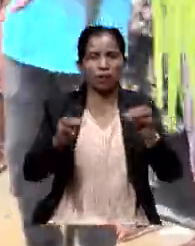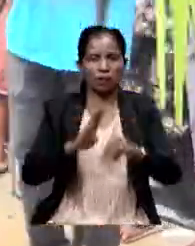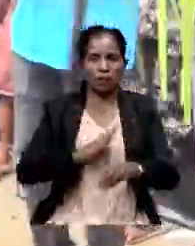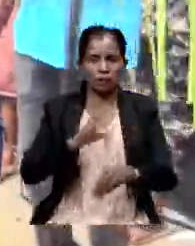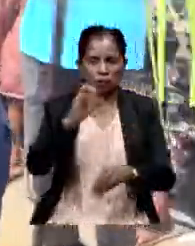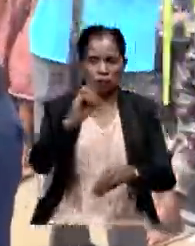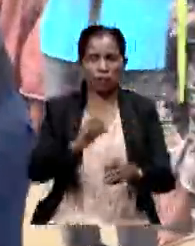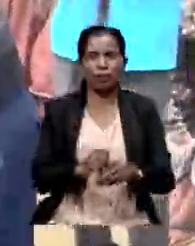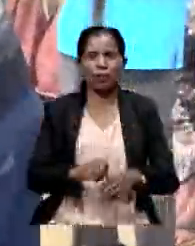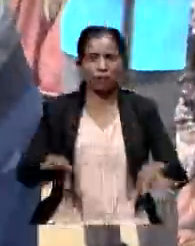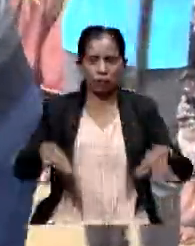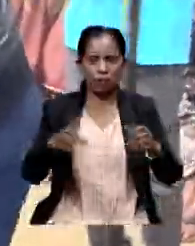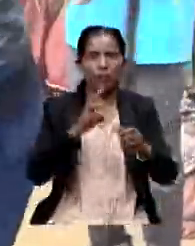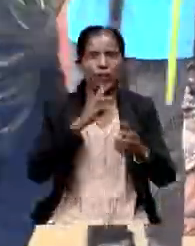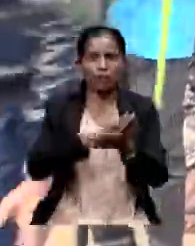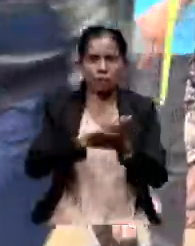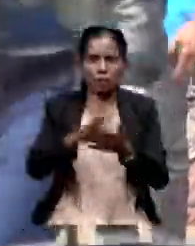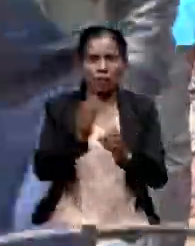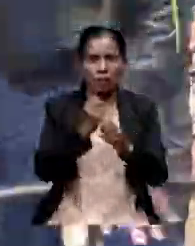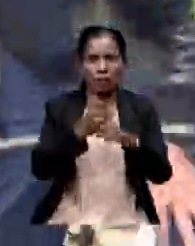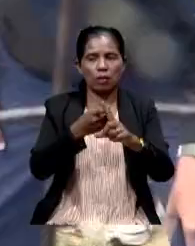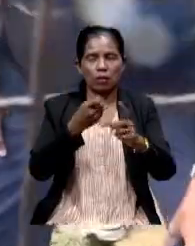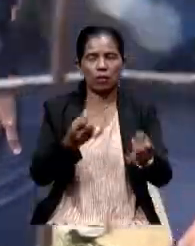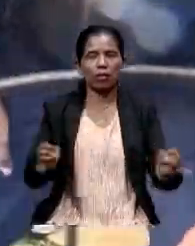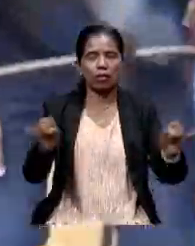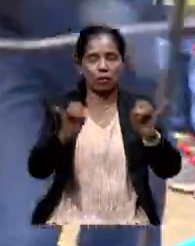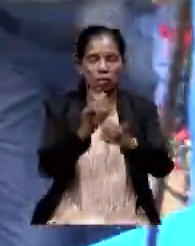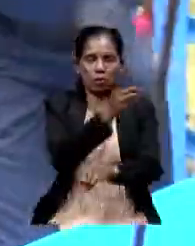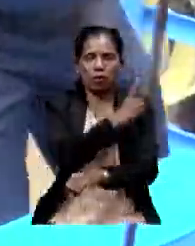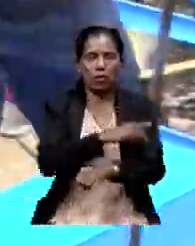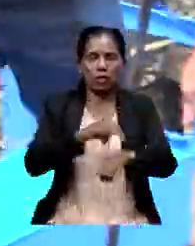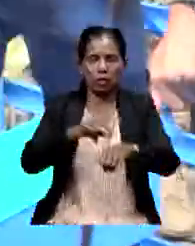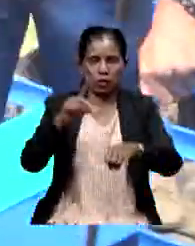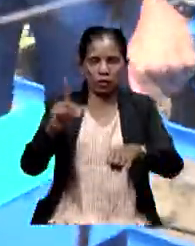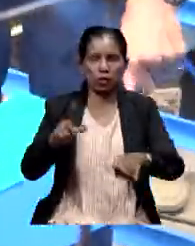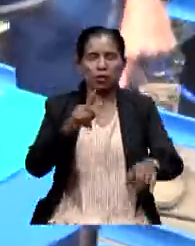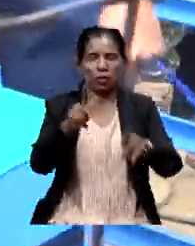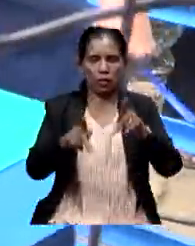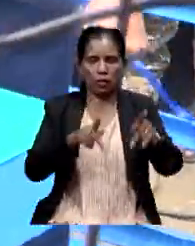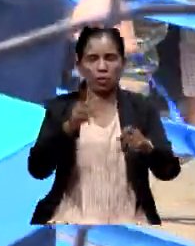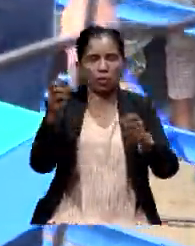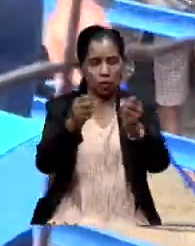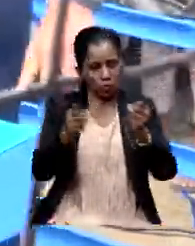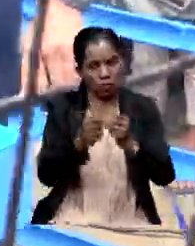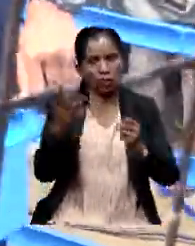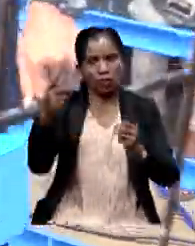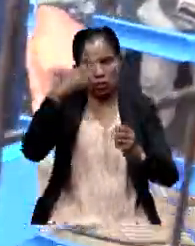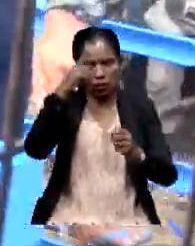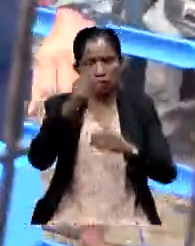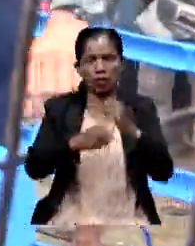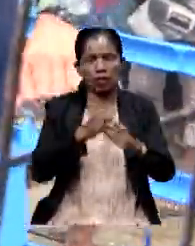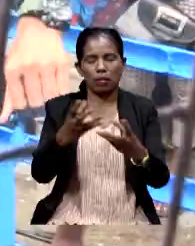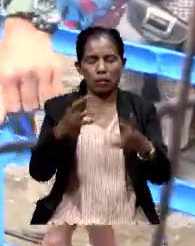Bobonaro. Sistema BEMOS ne kanaliza husi Instituto de Defesa Nacional ba komunidade e a suku refere. Tamba tinan barak